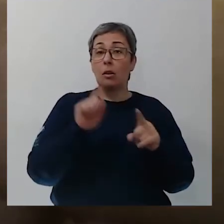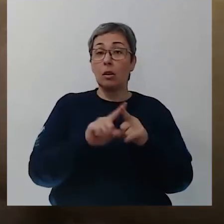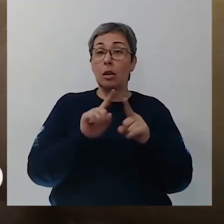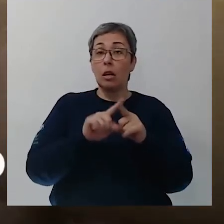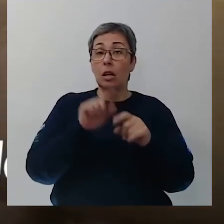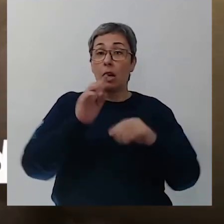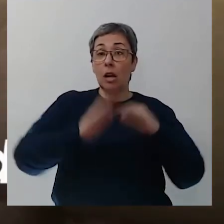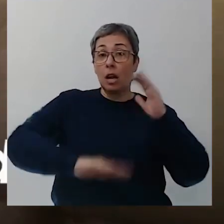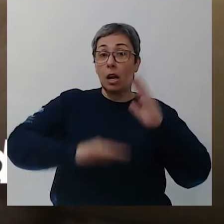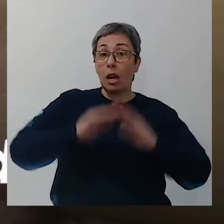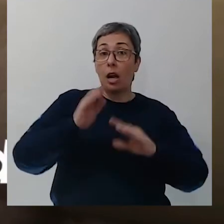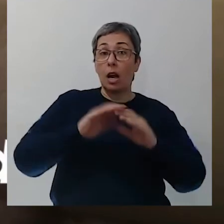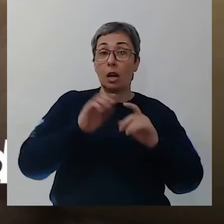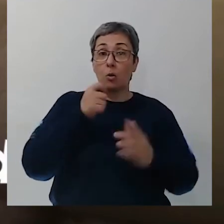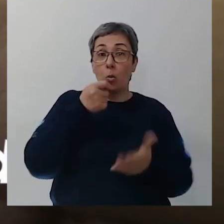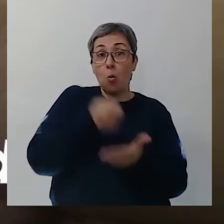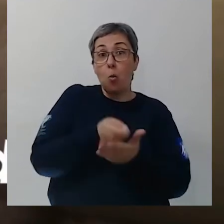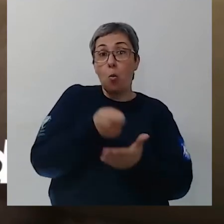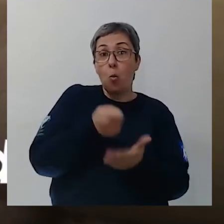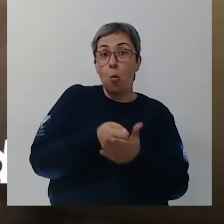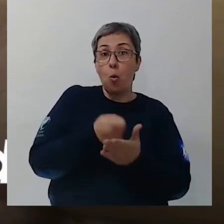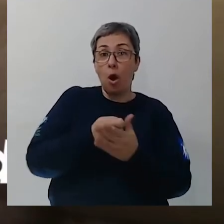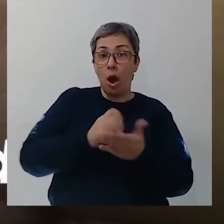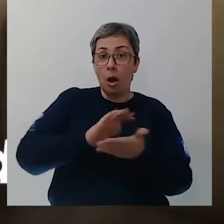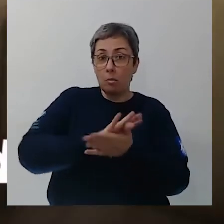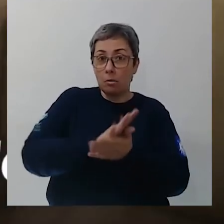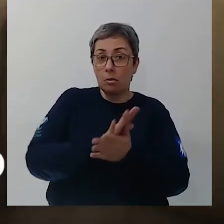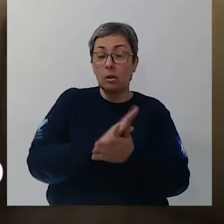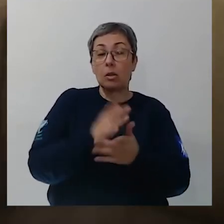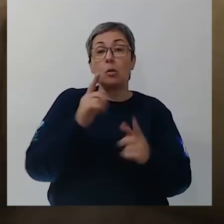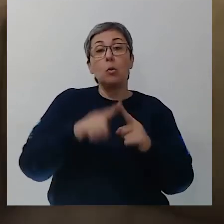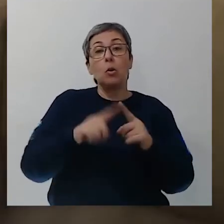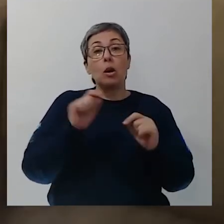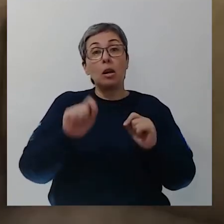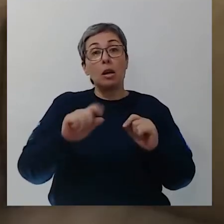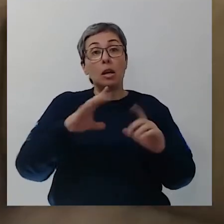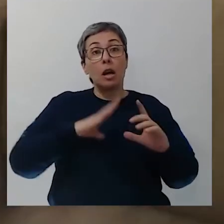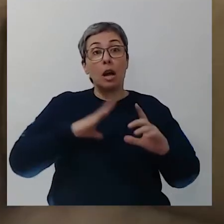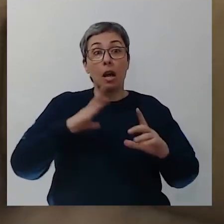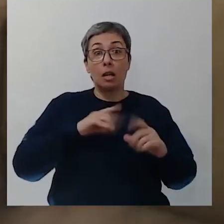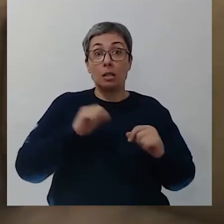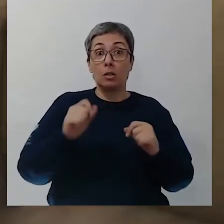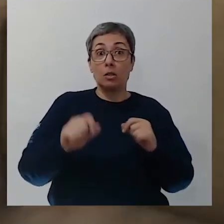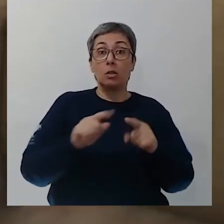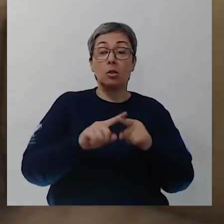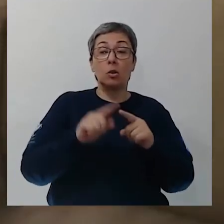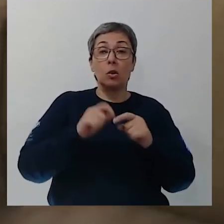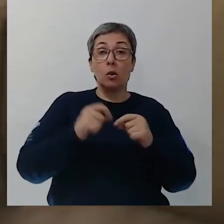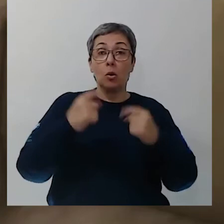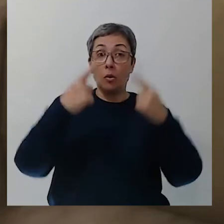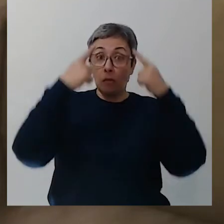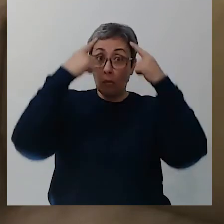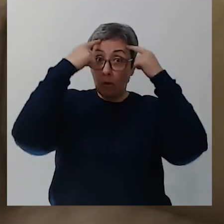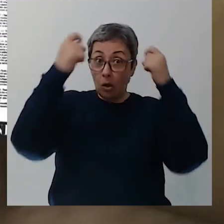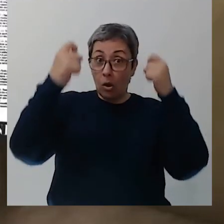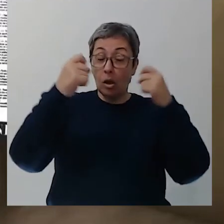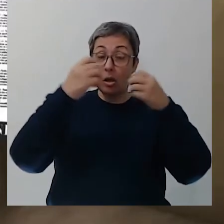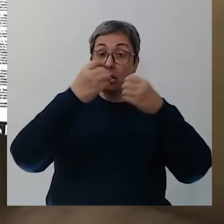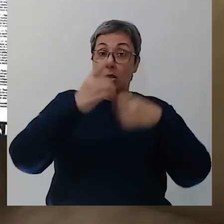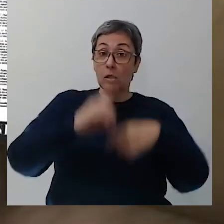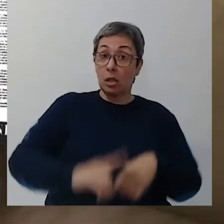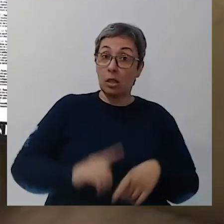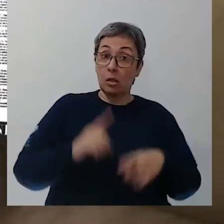estamos falando de atos de repressão feitos pelo Estado. Há, nesses casos, a violação de direitos, como expresso na